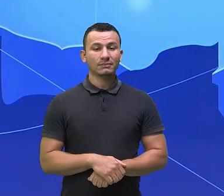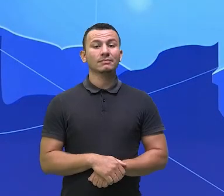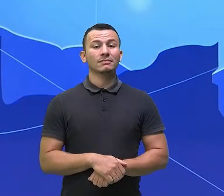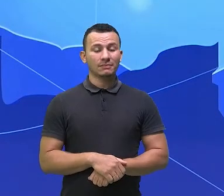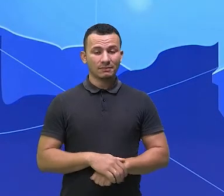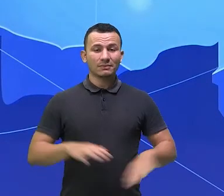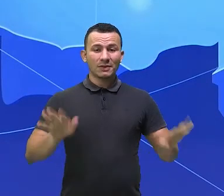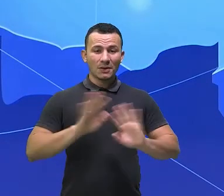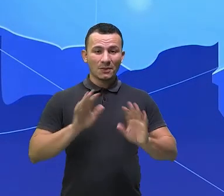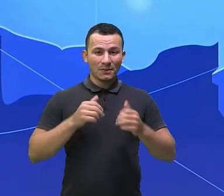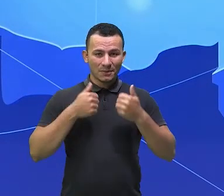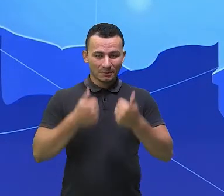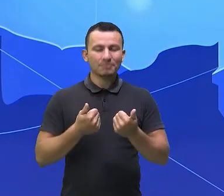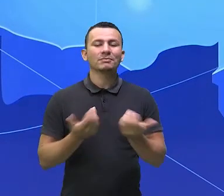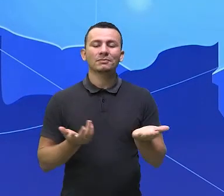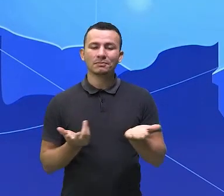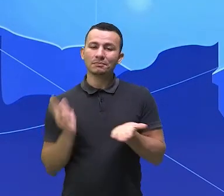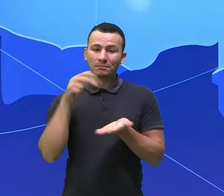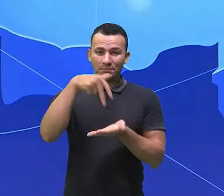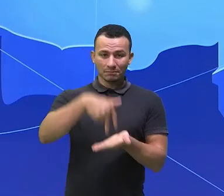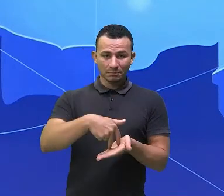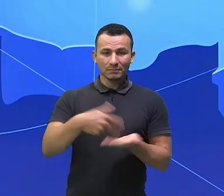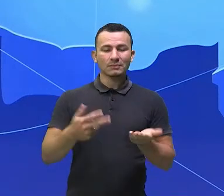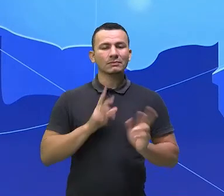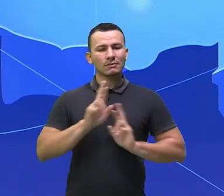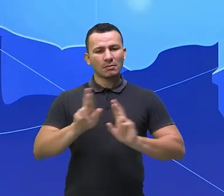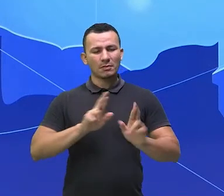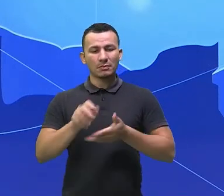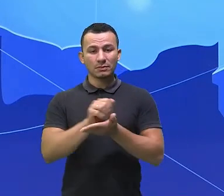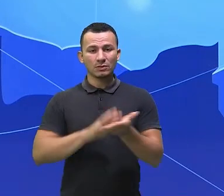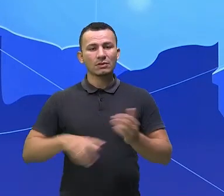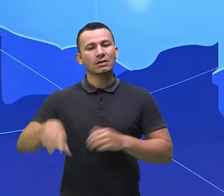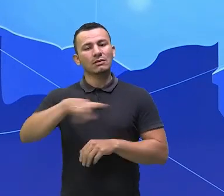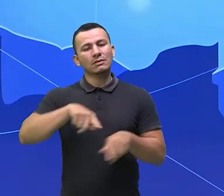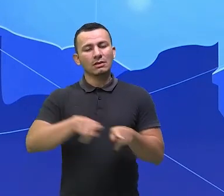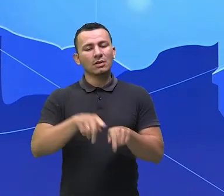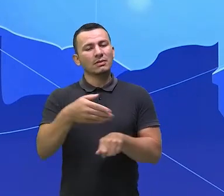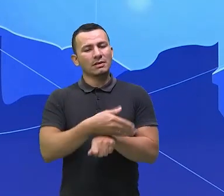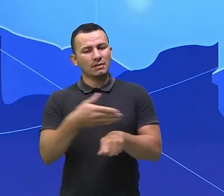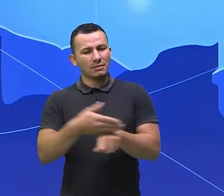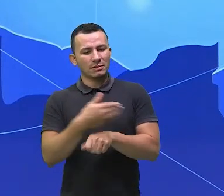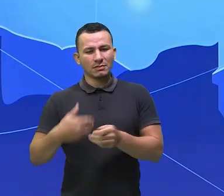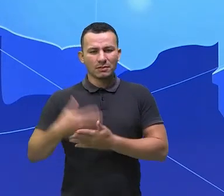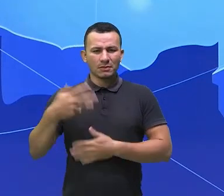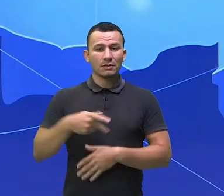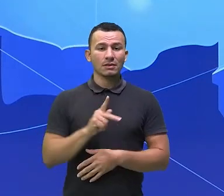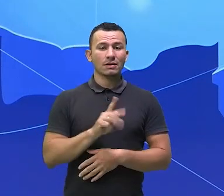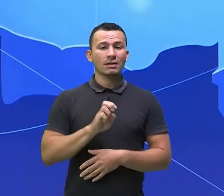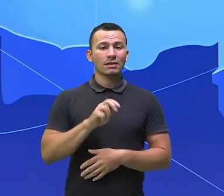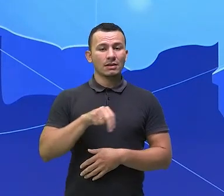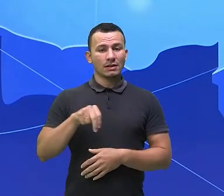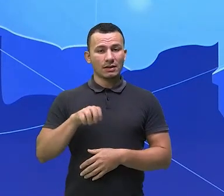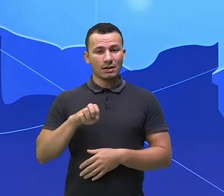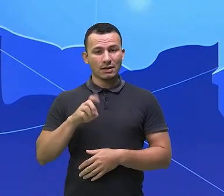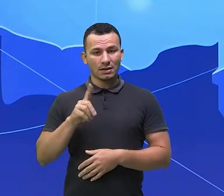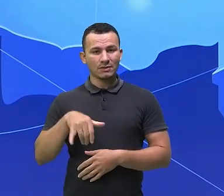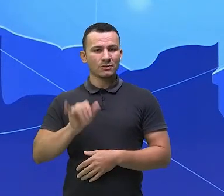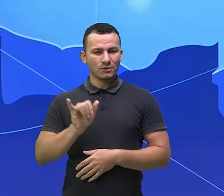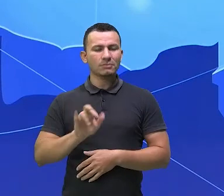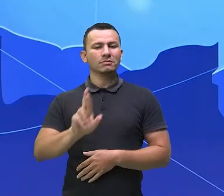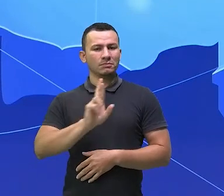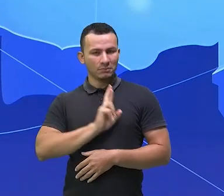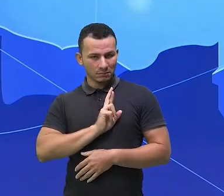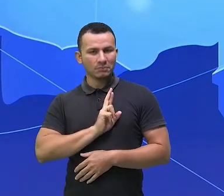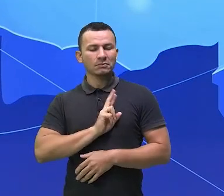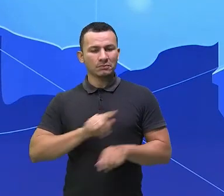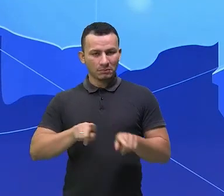Bom, estamos de volta agora, né? Agora com as respostas e vocês participando, né? O Kennedy trouxe aí a resposta, né? Teoria de